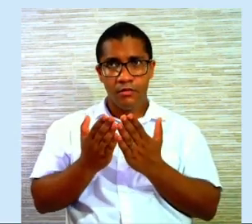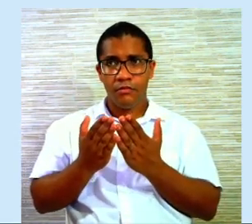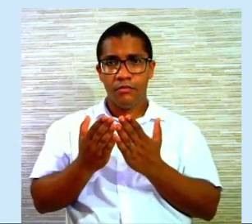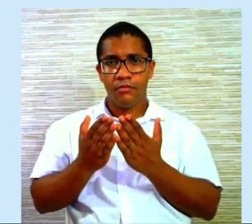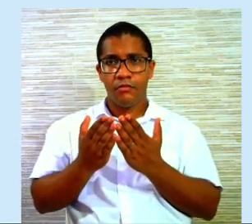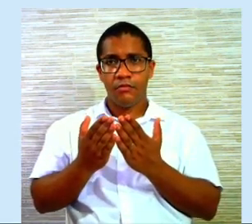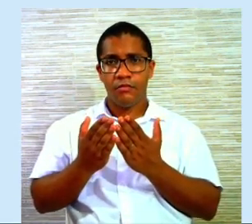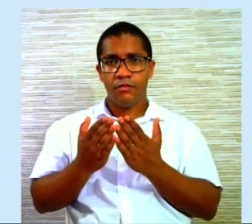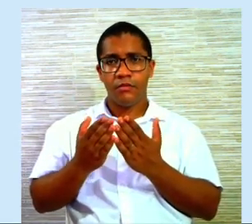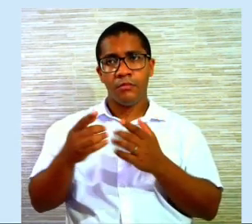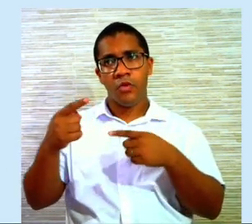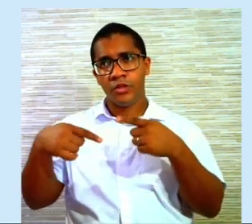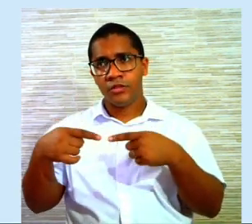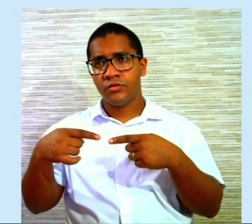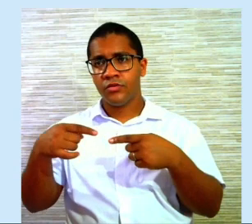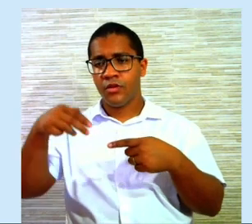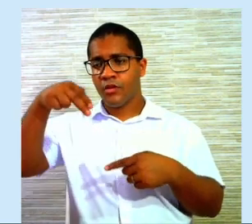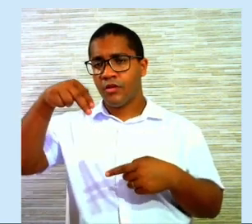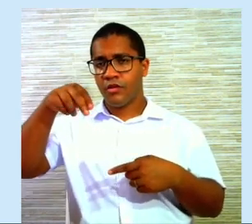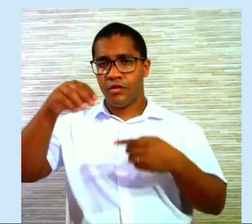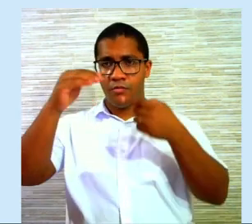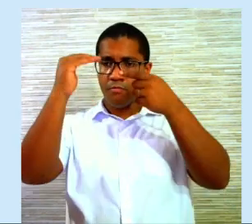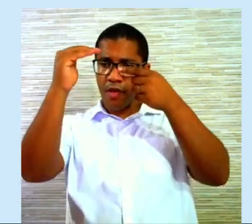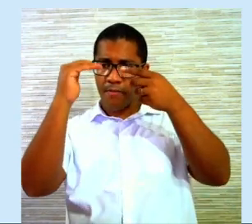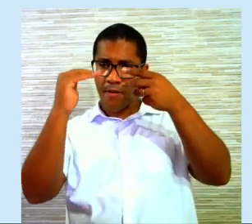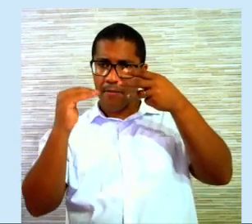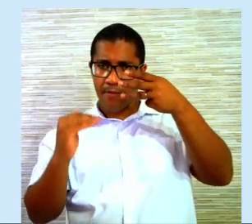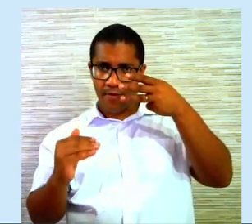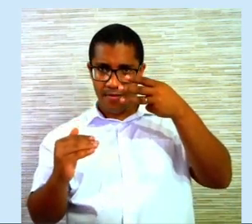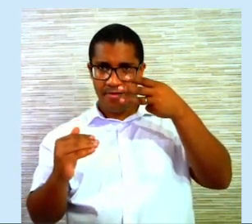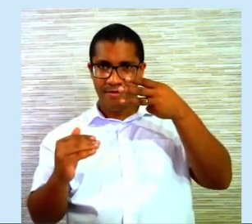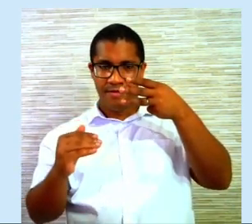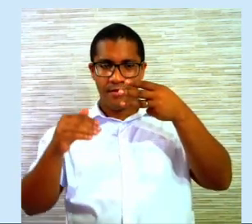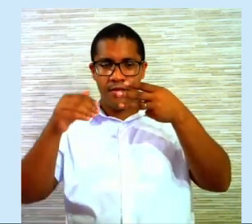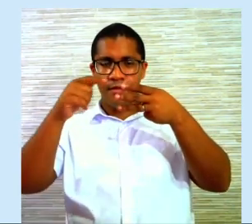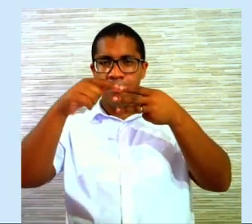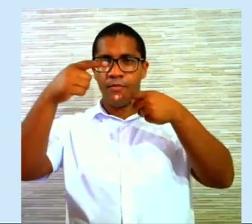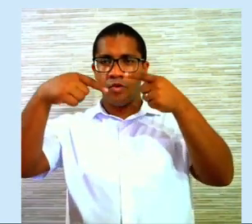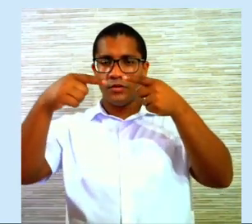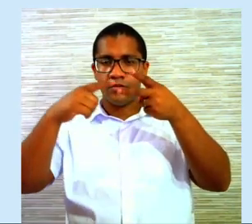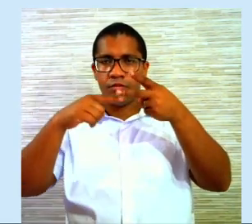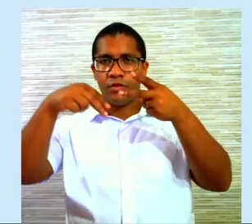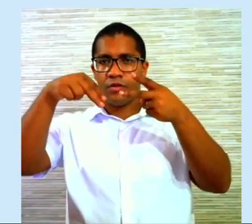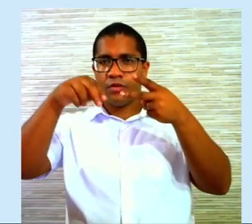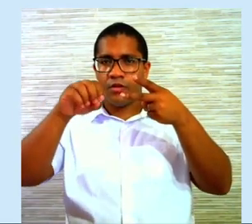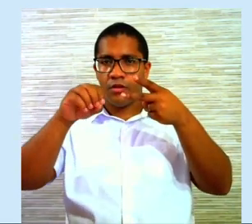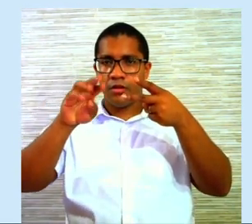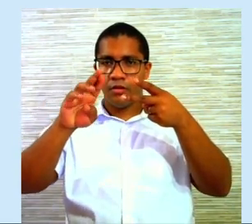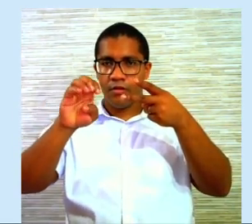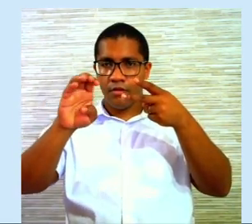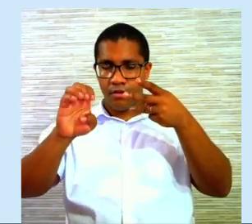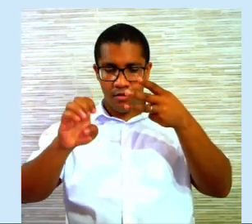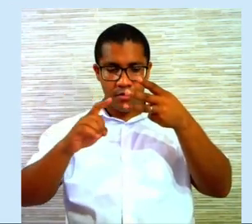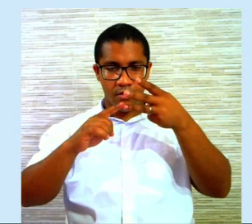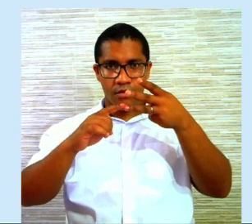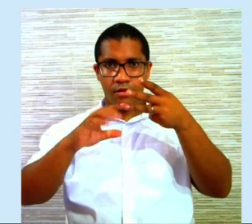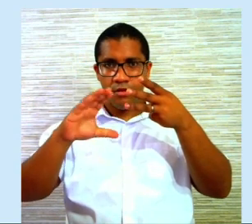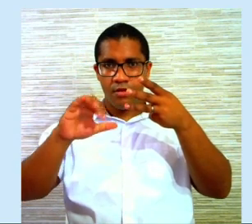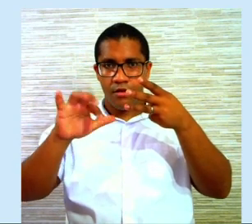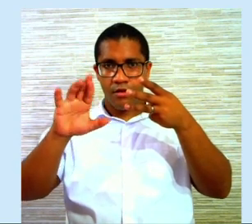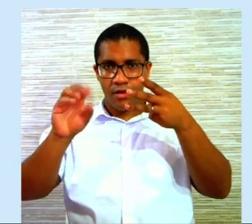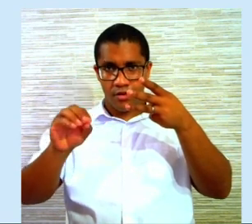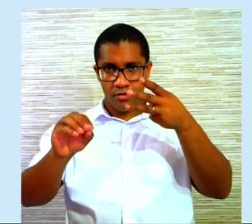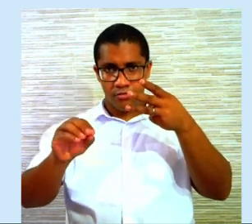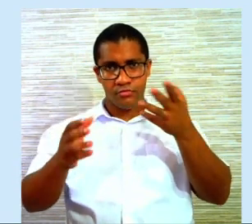o nobre e o clero. Então, dentro de uma camada estamental. Então, você vai ter os